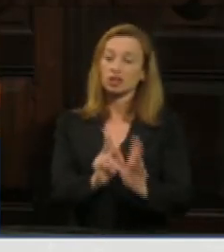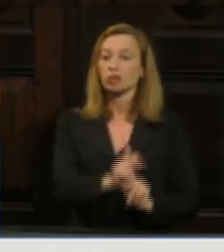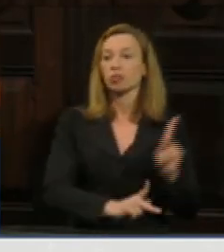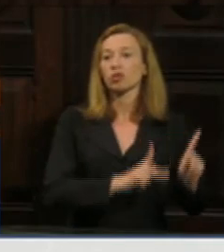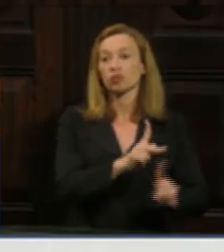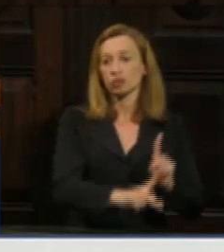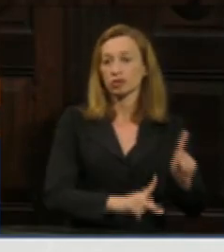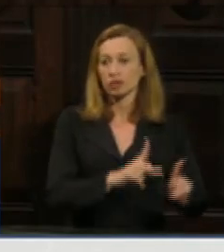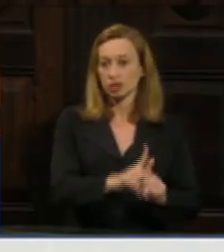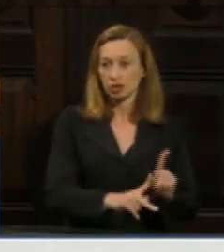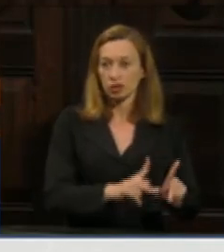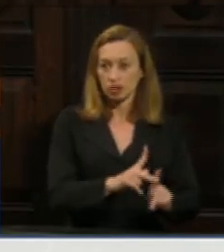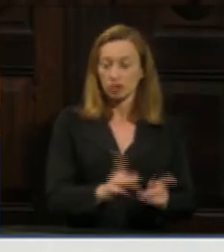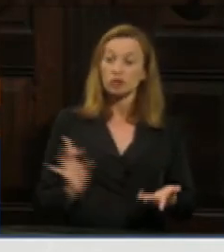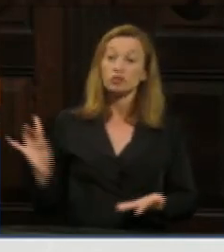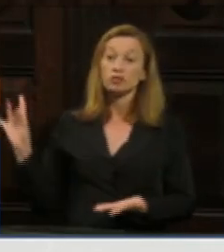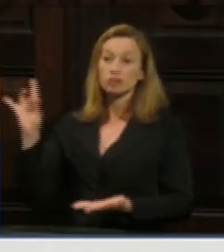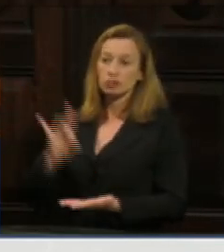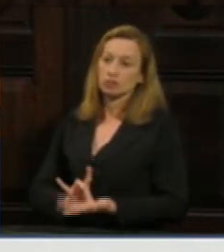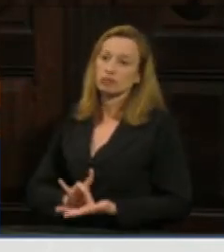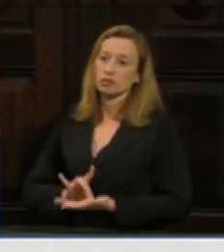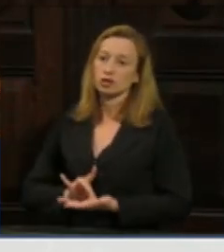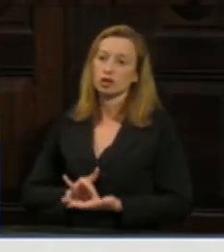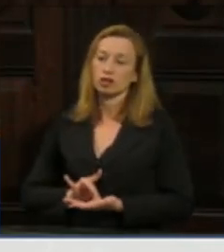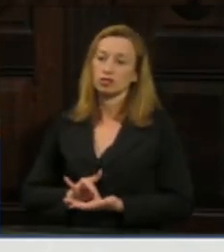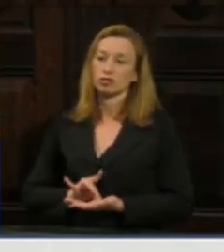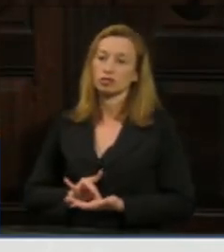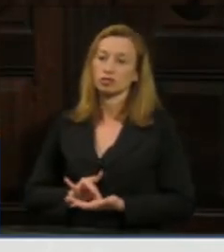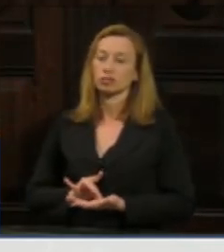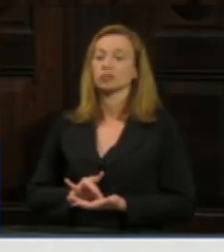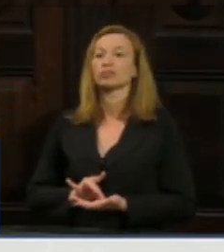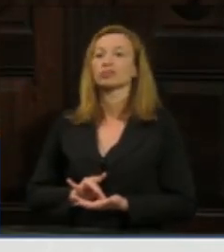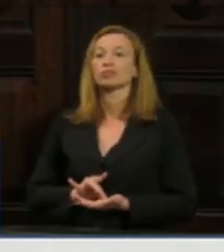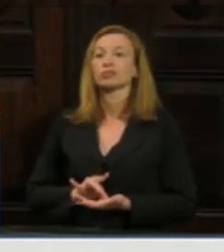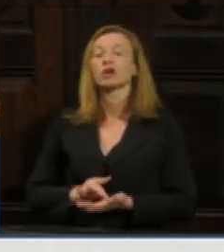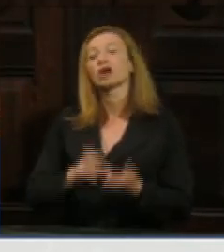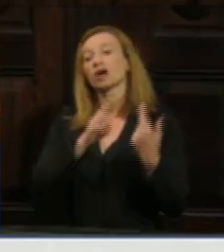dada por outras pessoas, outros cidadãos fluminenses.